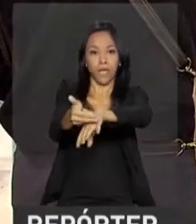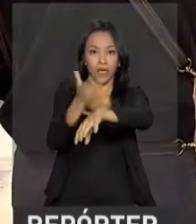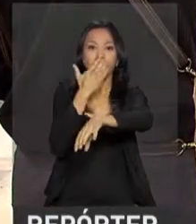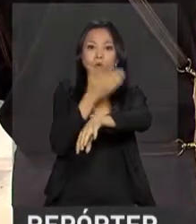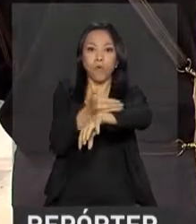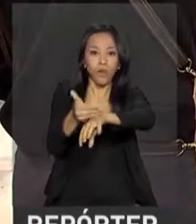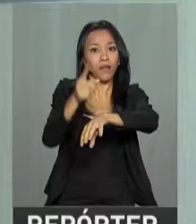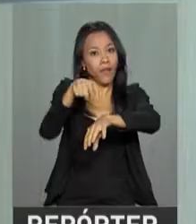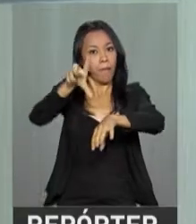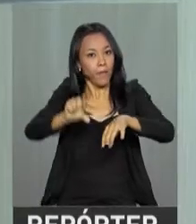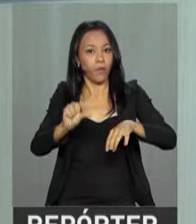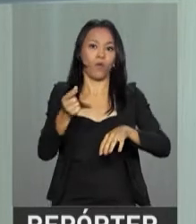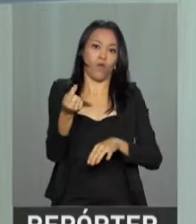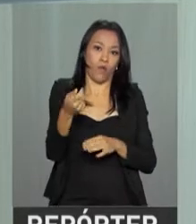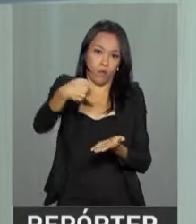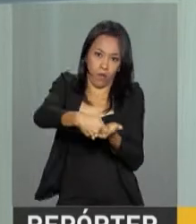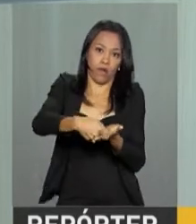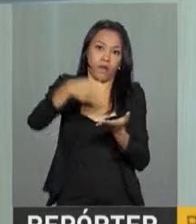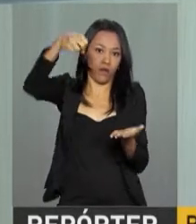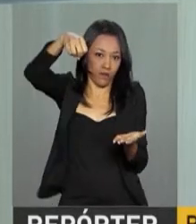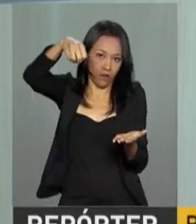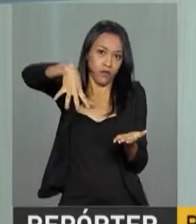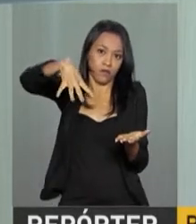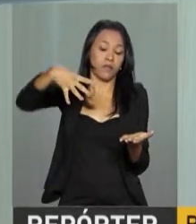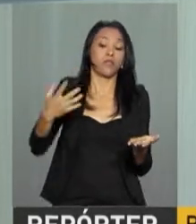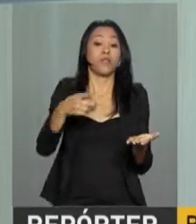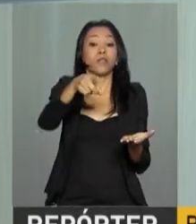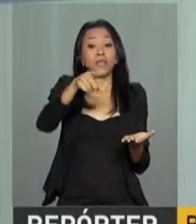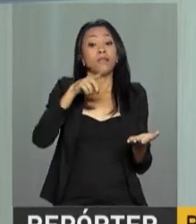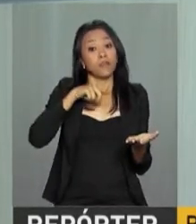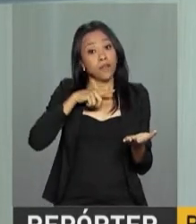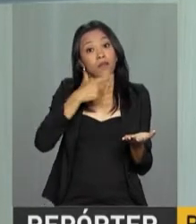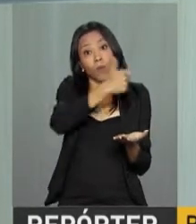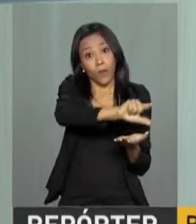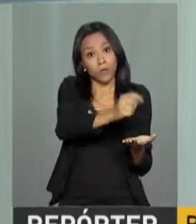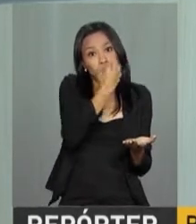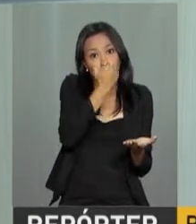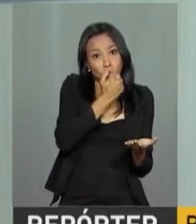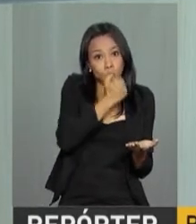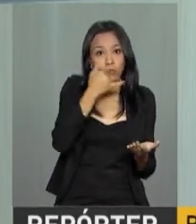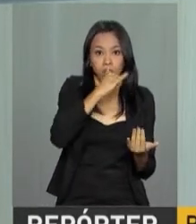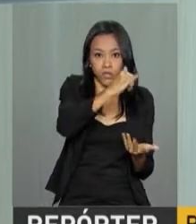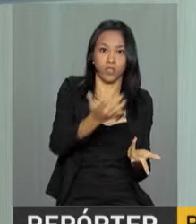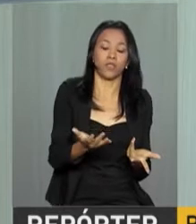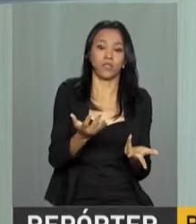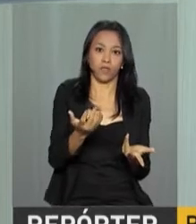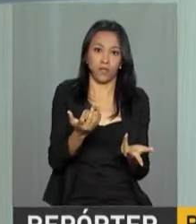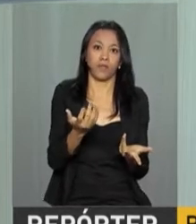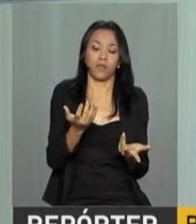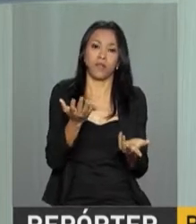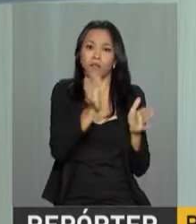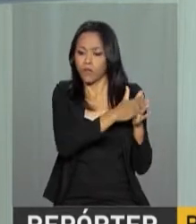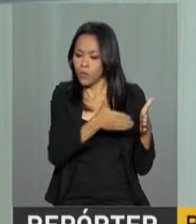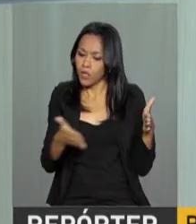fora dos períodos de pico qualquer eletrodoméstico ajuda né tem aqueles que consomem mais não é não consumir a consumir ao